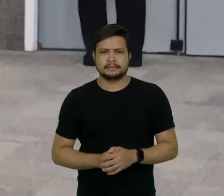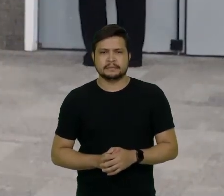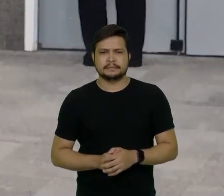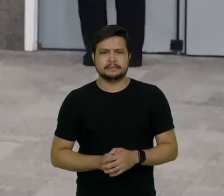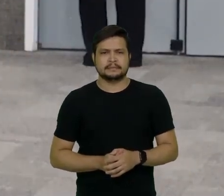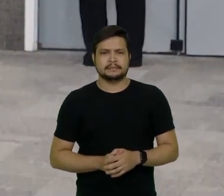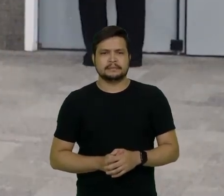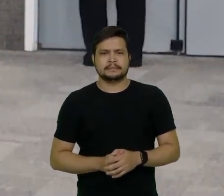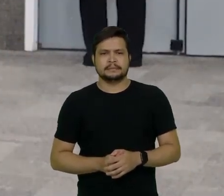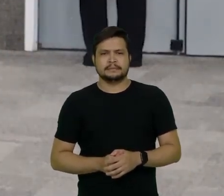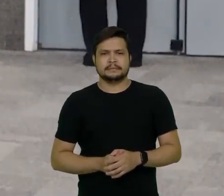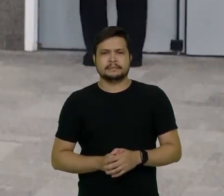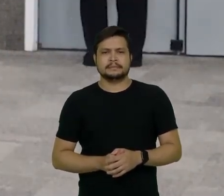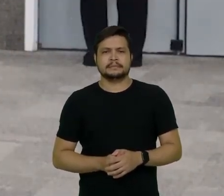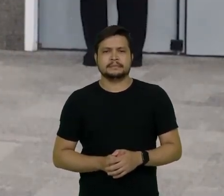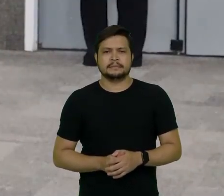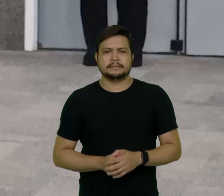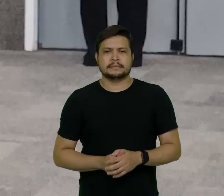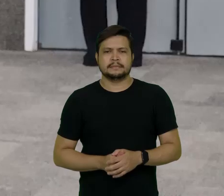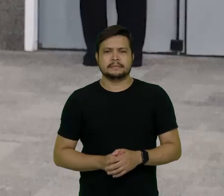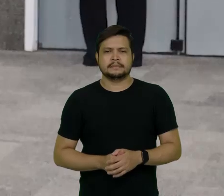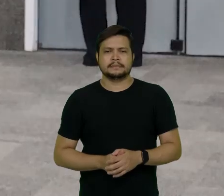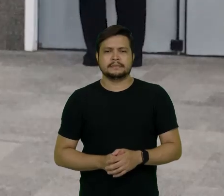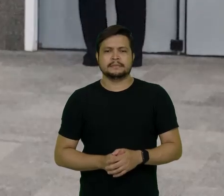Isso. Senado direito.